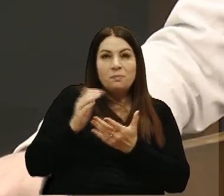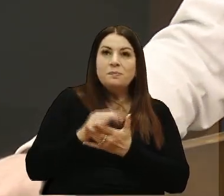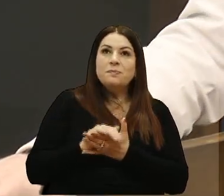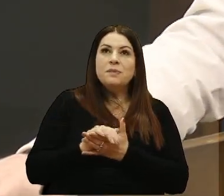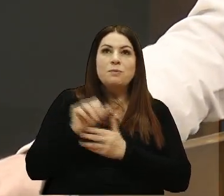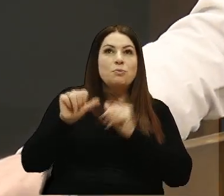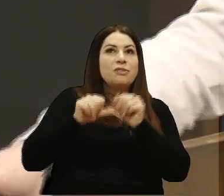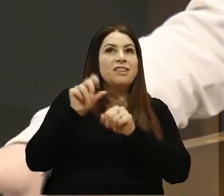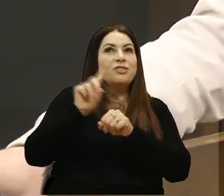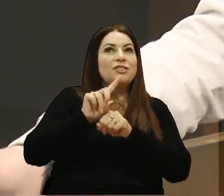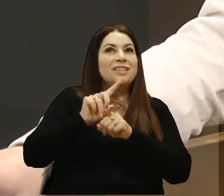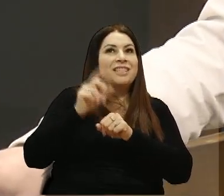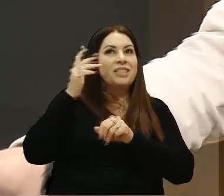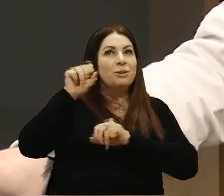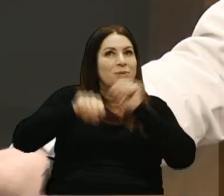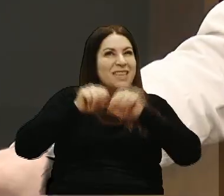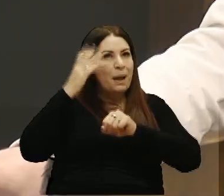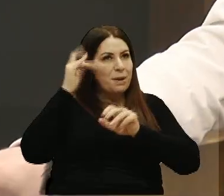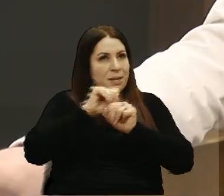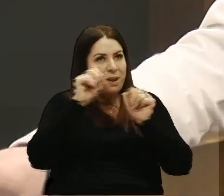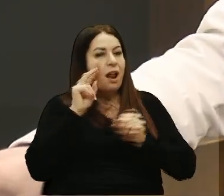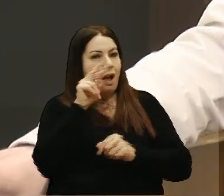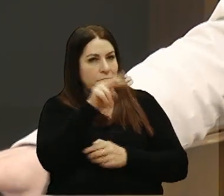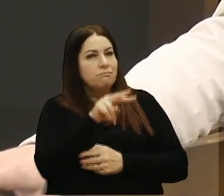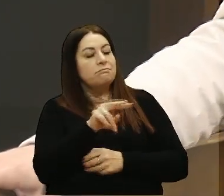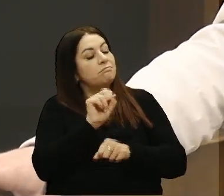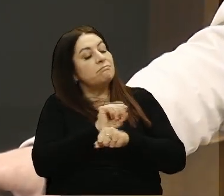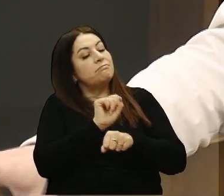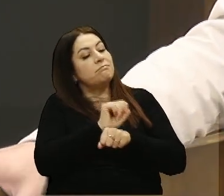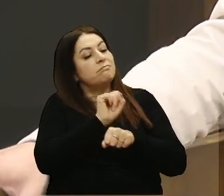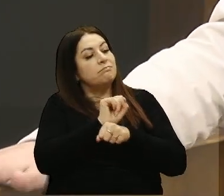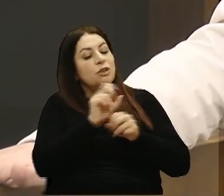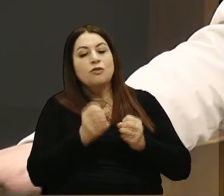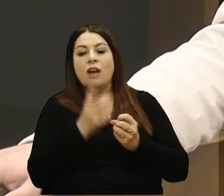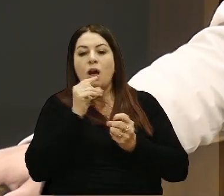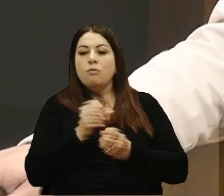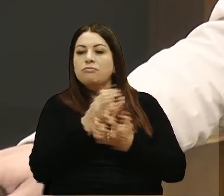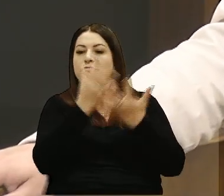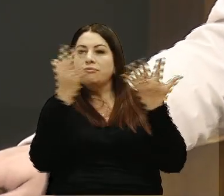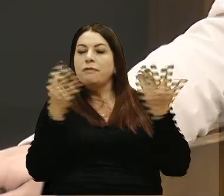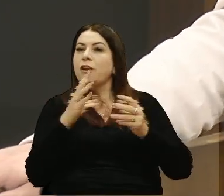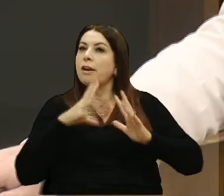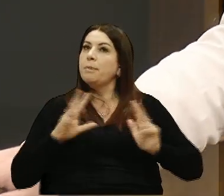alterei a data, estarei com a minha bicicleta amanhã de manhã lá, esperando que o chafariz fique limpo.